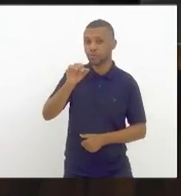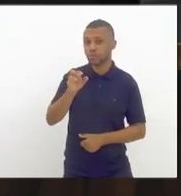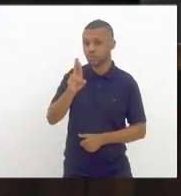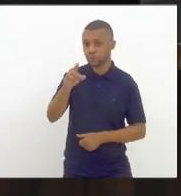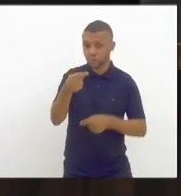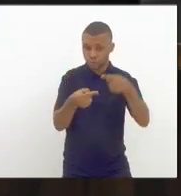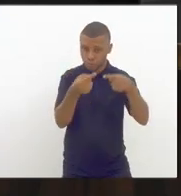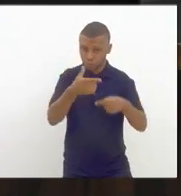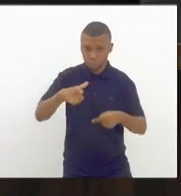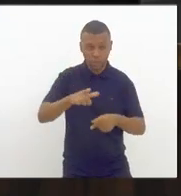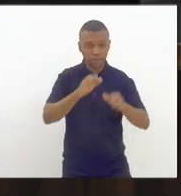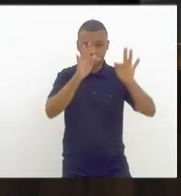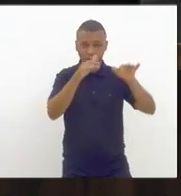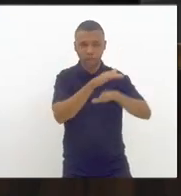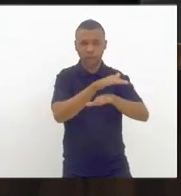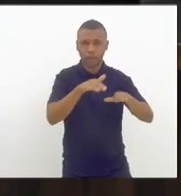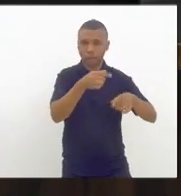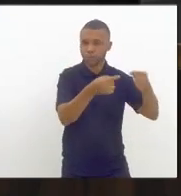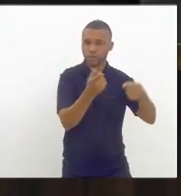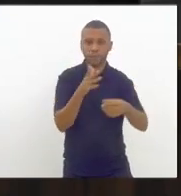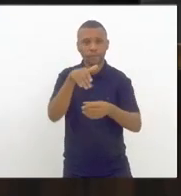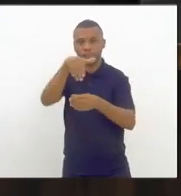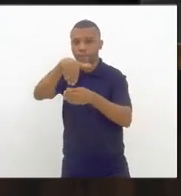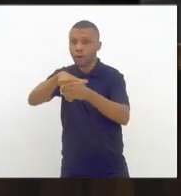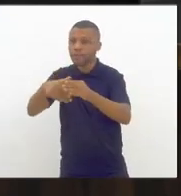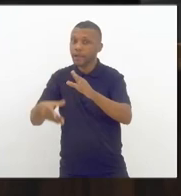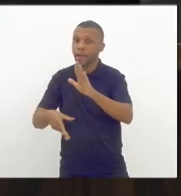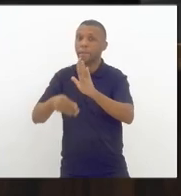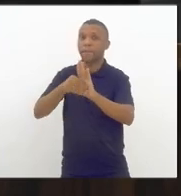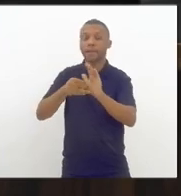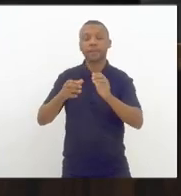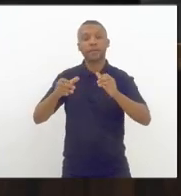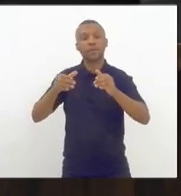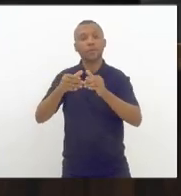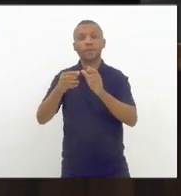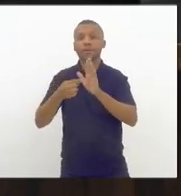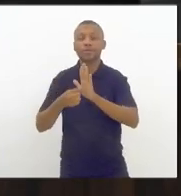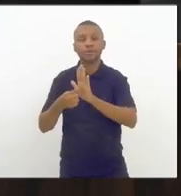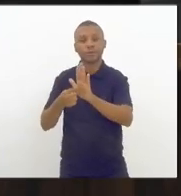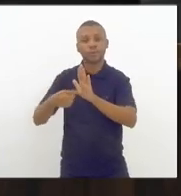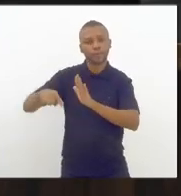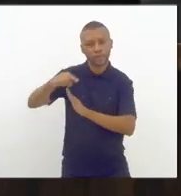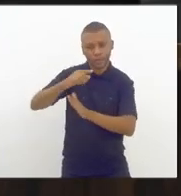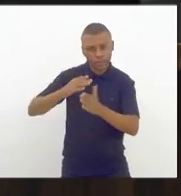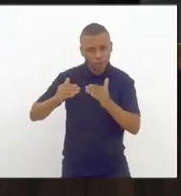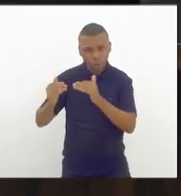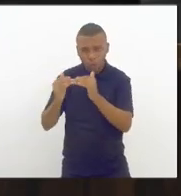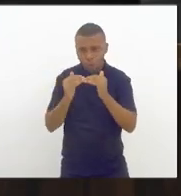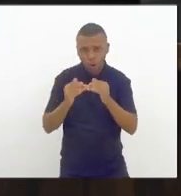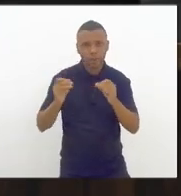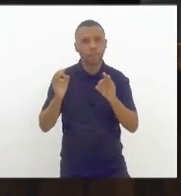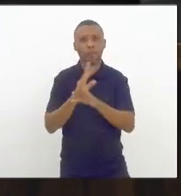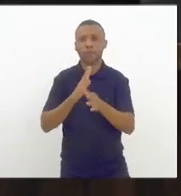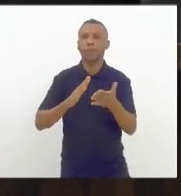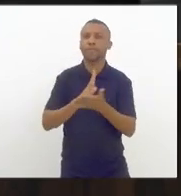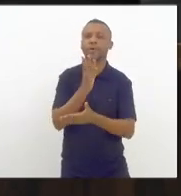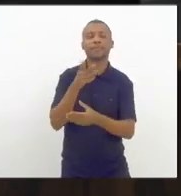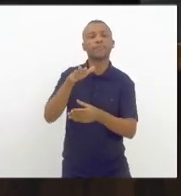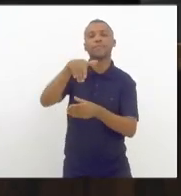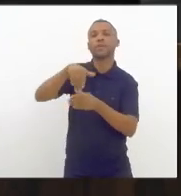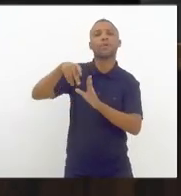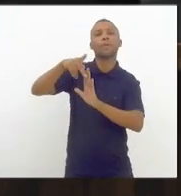havendo quem queira discutir, encerra a discussão, em votação, a emenda da Comissão de Indicação. Senhores que aprovam, permaneçam como estão, aprovado. Em votação,